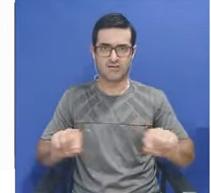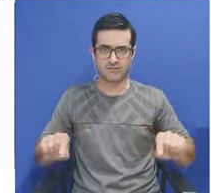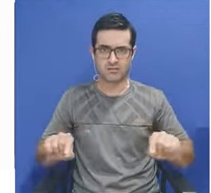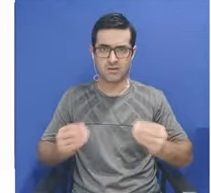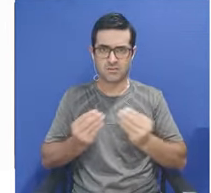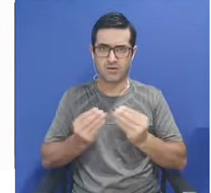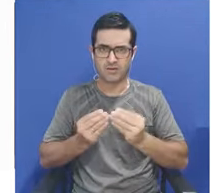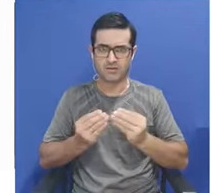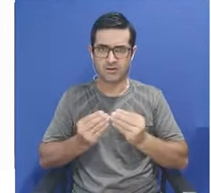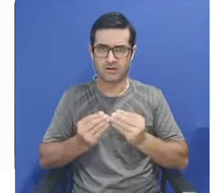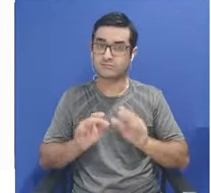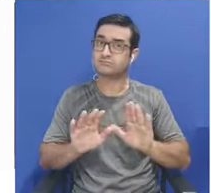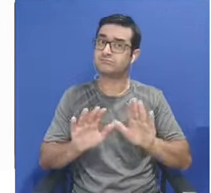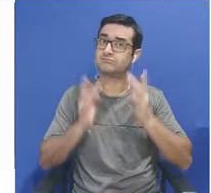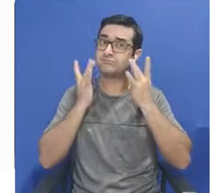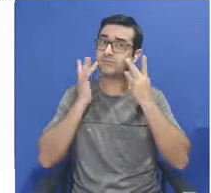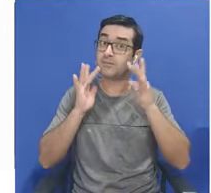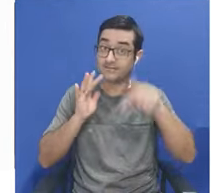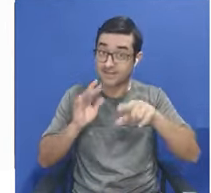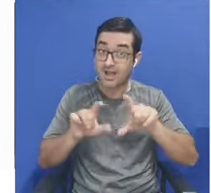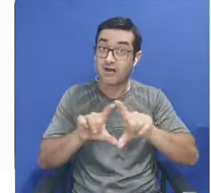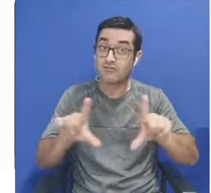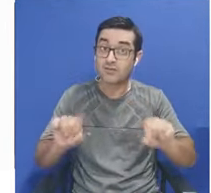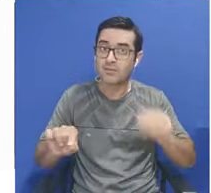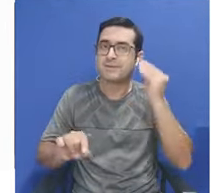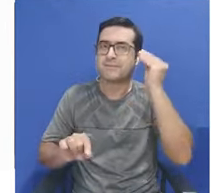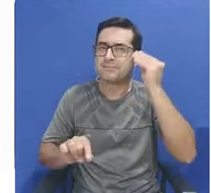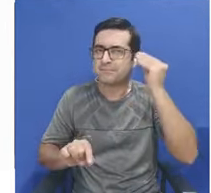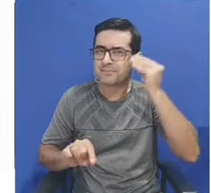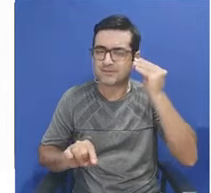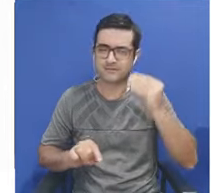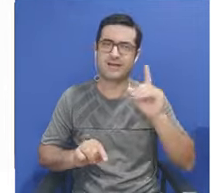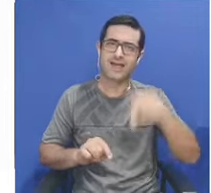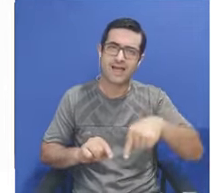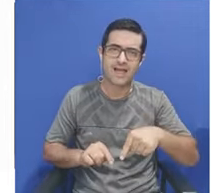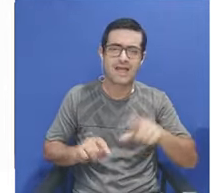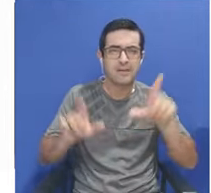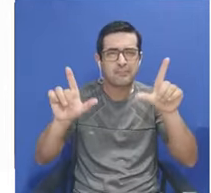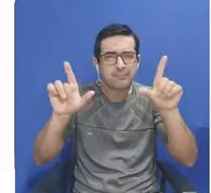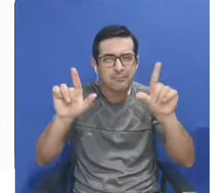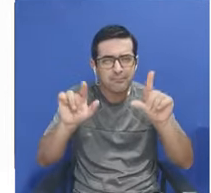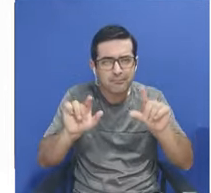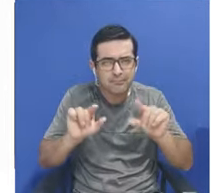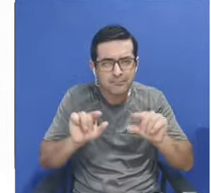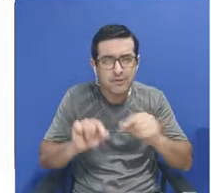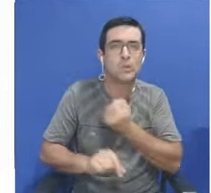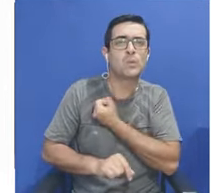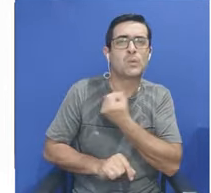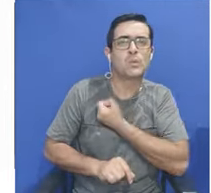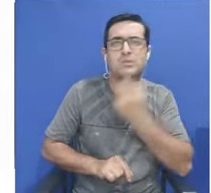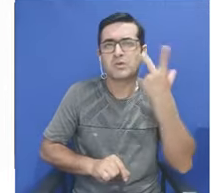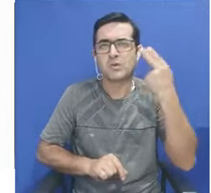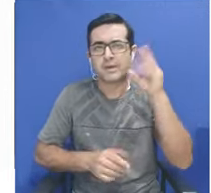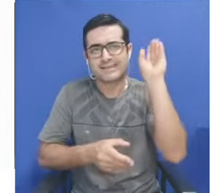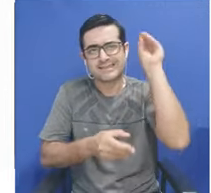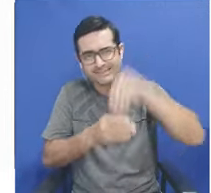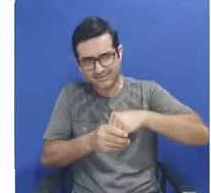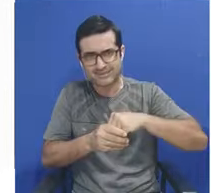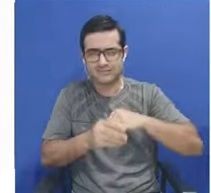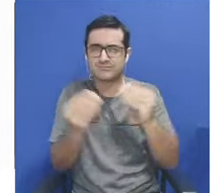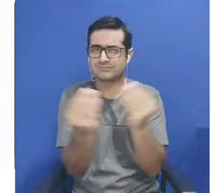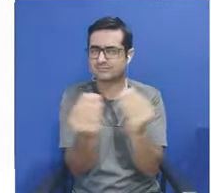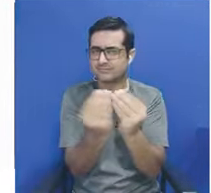a menor proporção de números inteiros presente na fórmula molecular. Pode acontecer de ser a